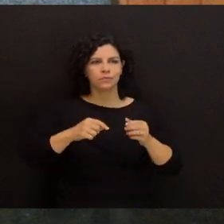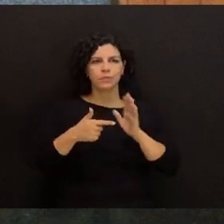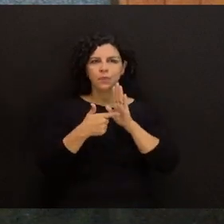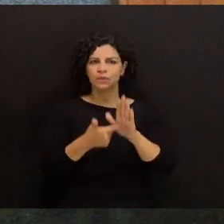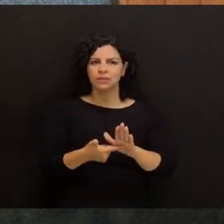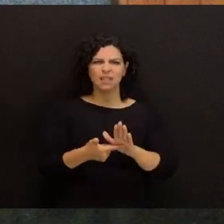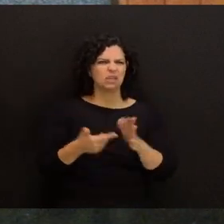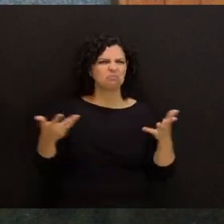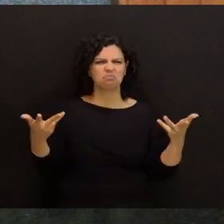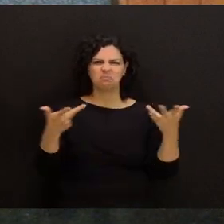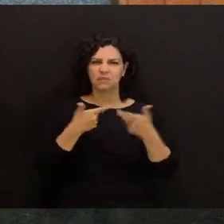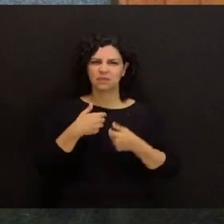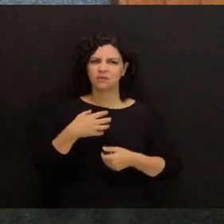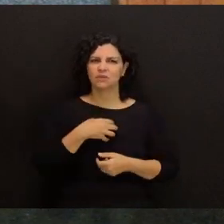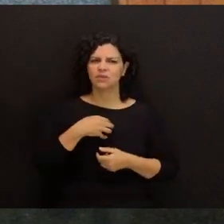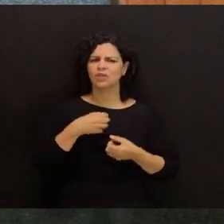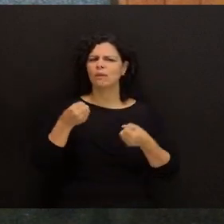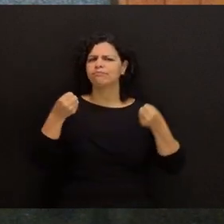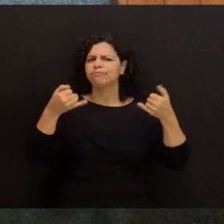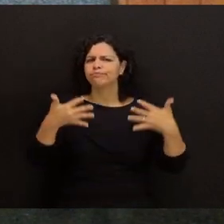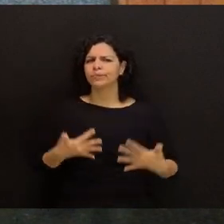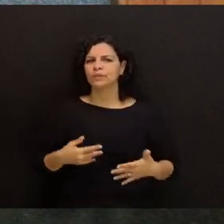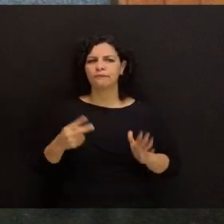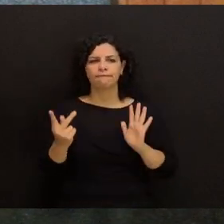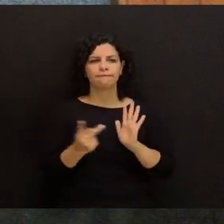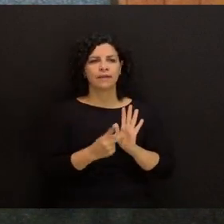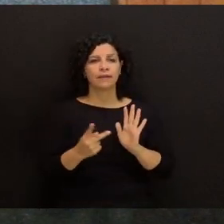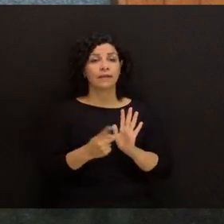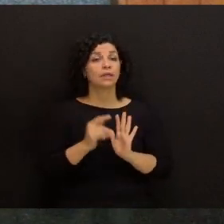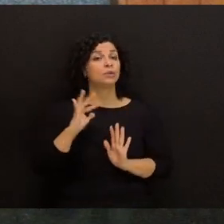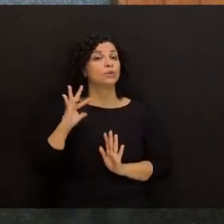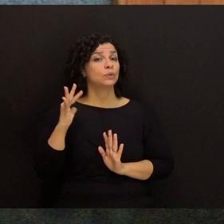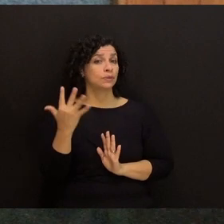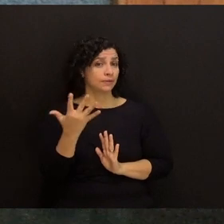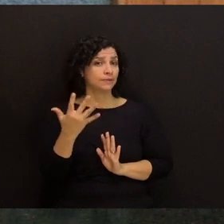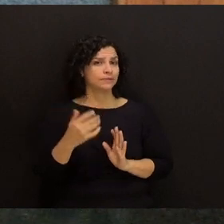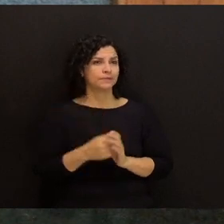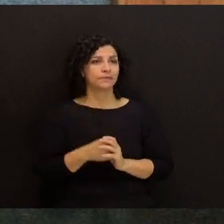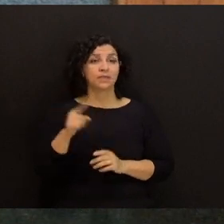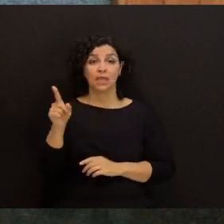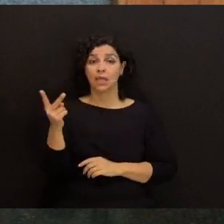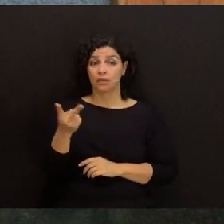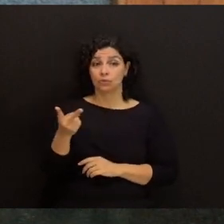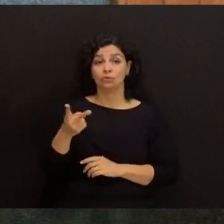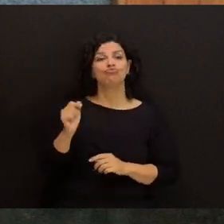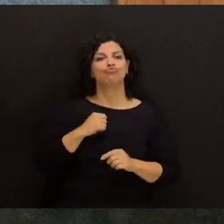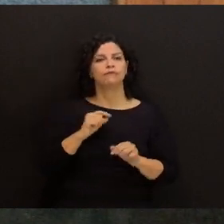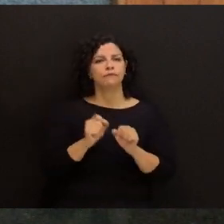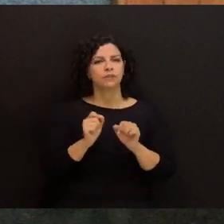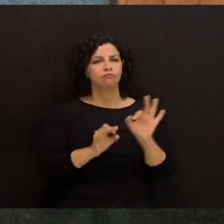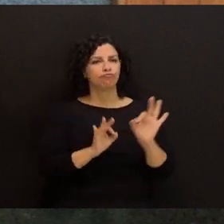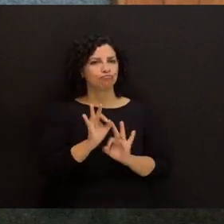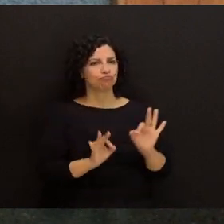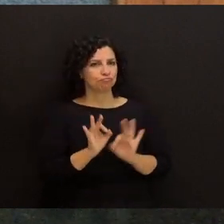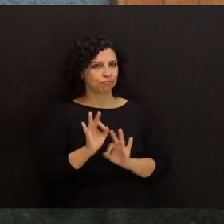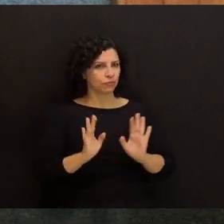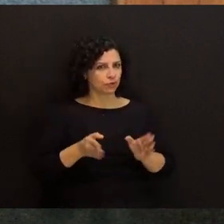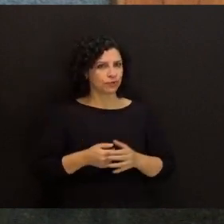esplêndida colocaram toda a verdade que aconteceu os fatos e estão tomando as devidas providências